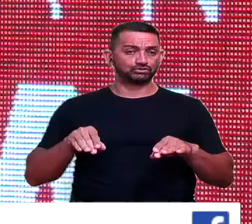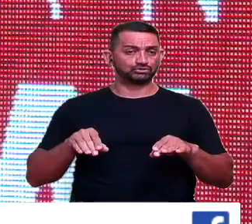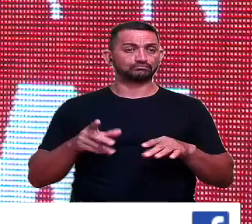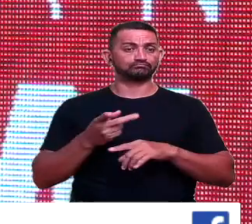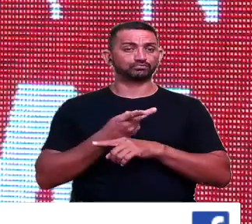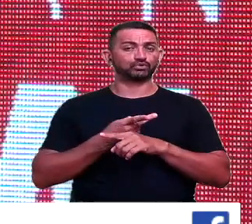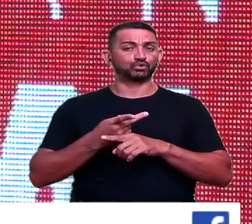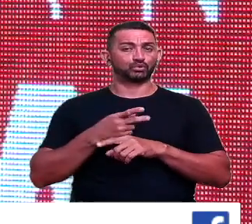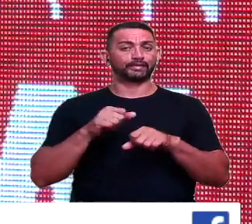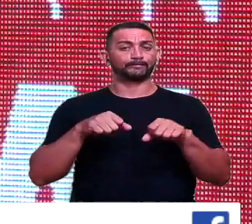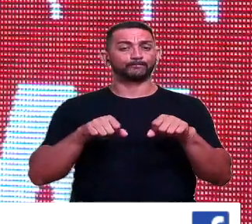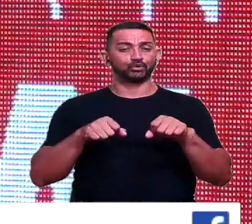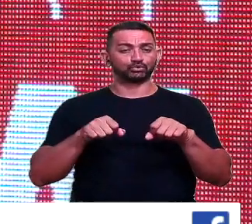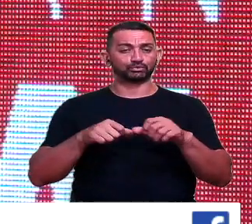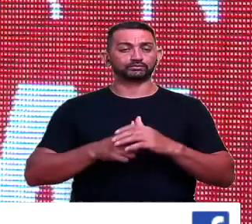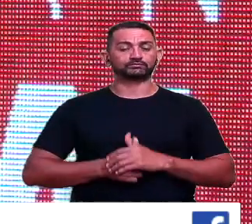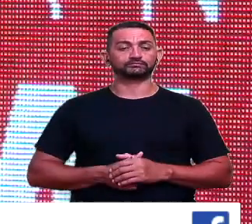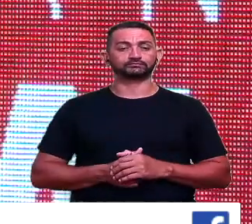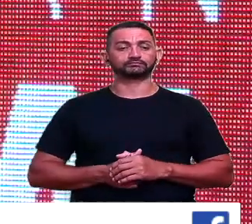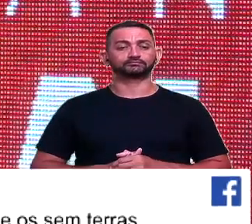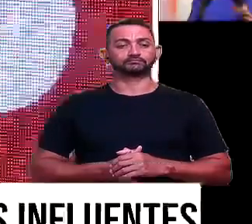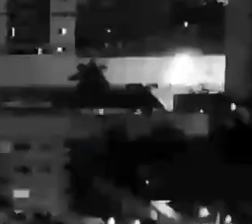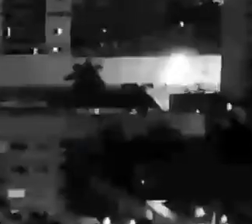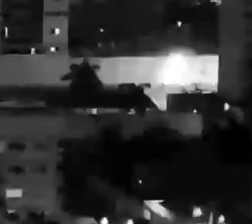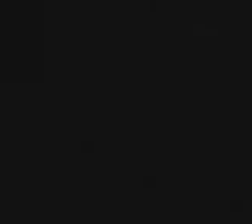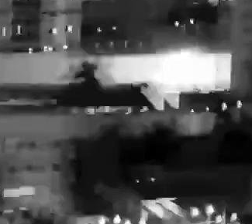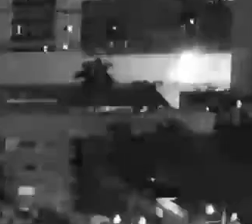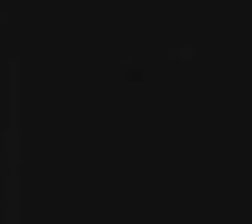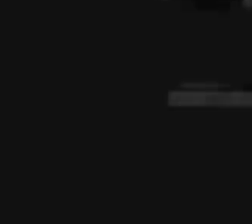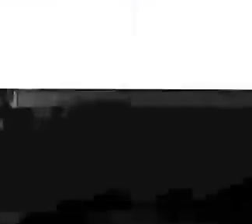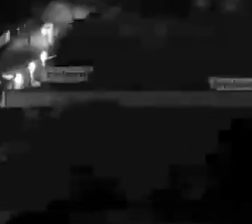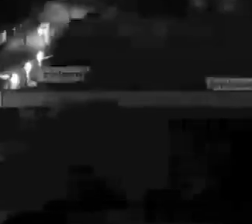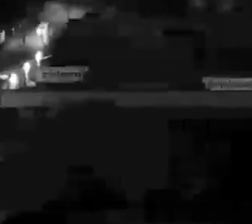a irmã tá no prejuízo em busca da moto também